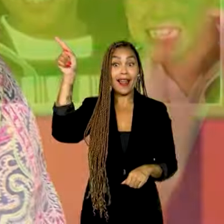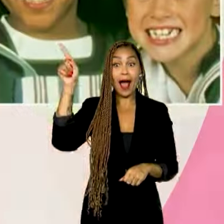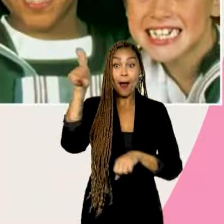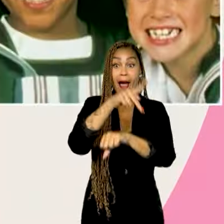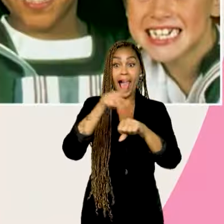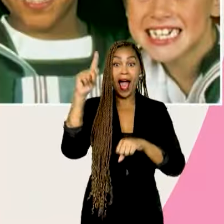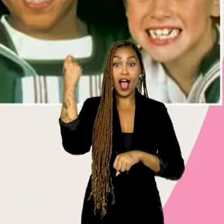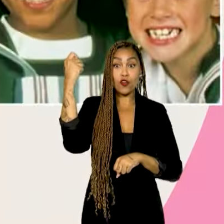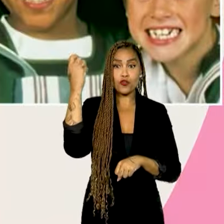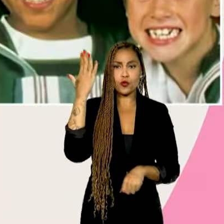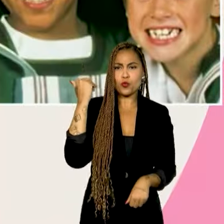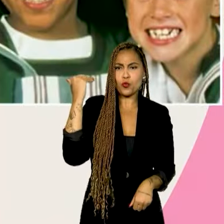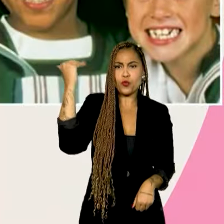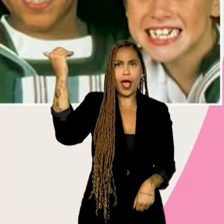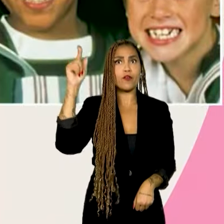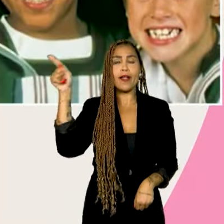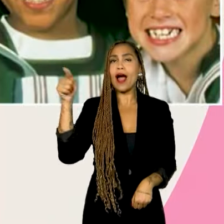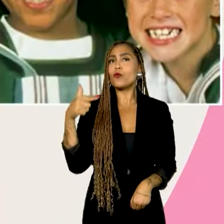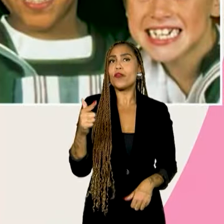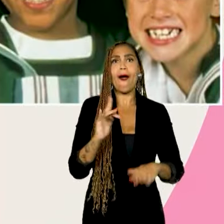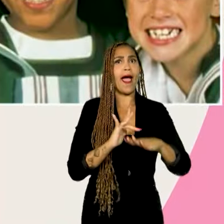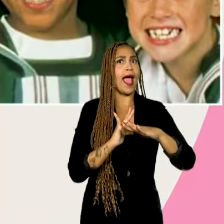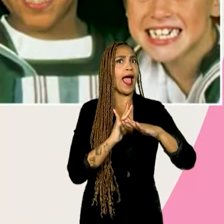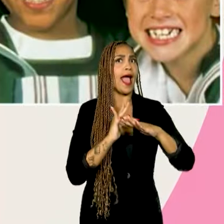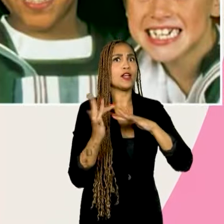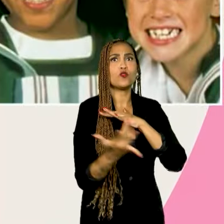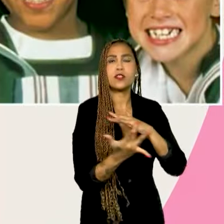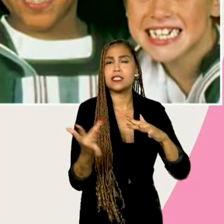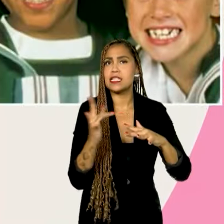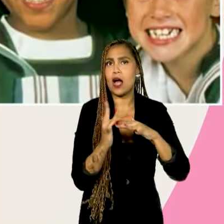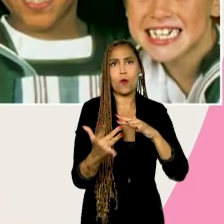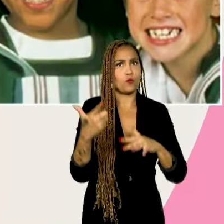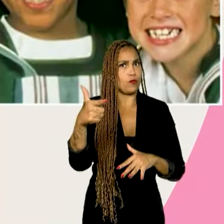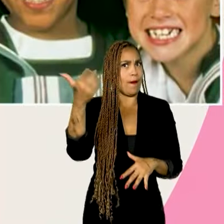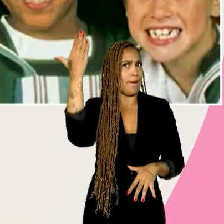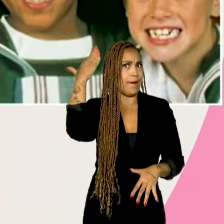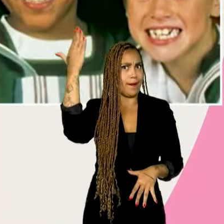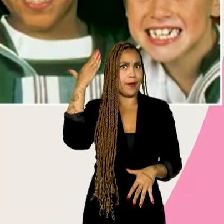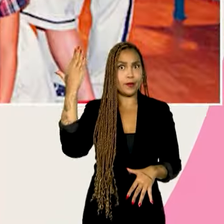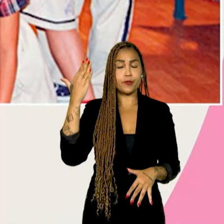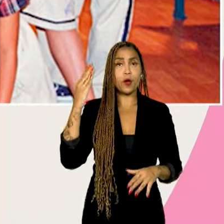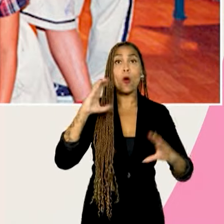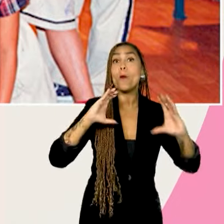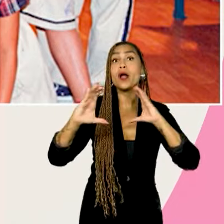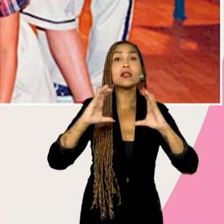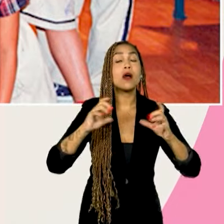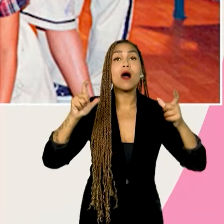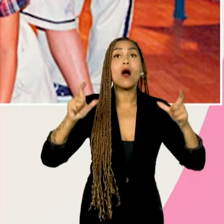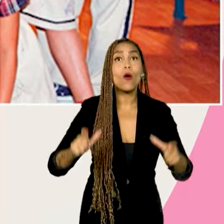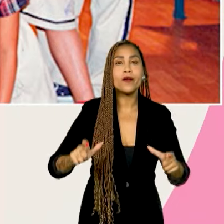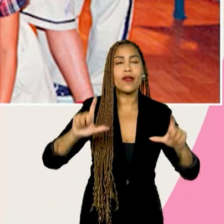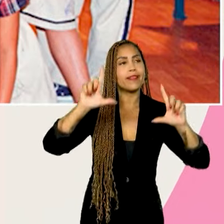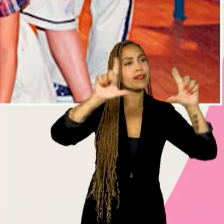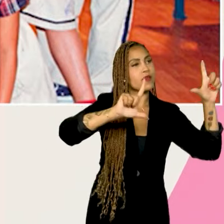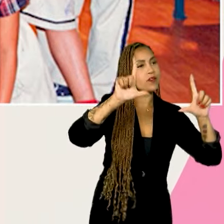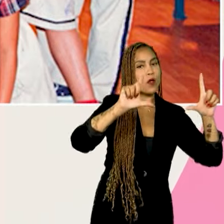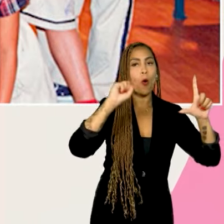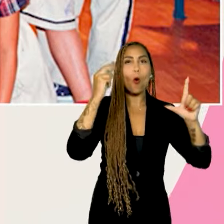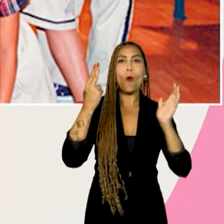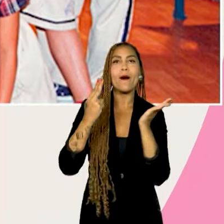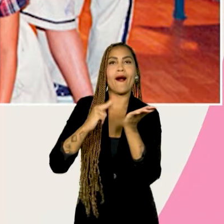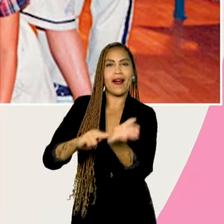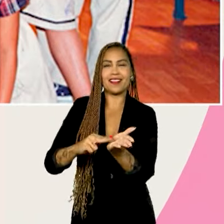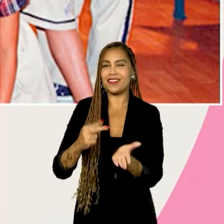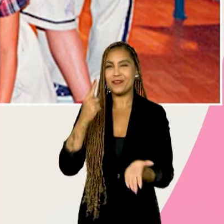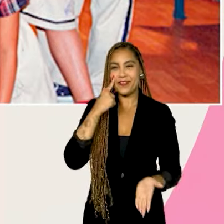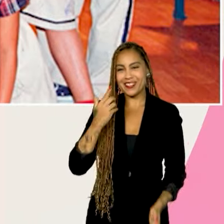época não tinha rede social, né? As nossas meios de comunicação eram através ou de televisão ou de carta. Olha o elenco,